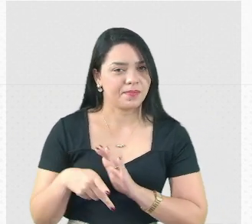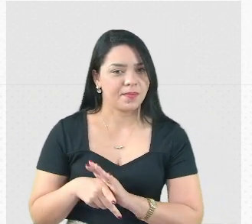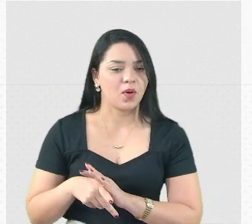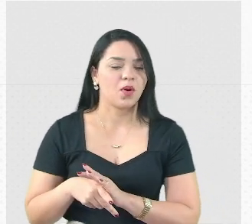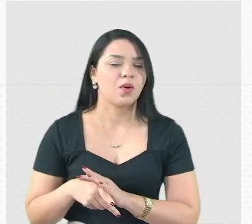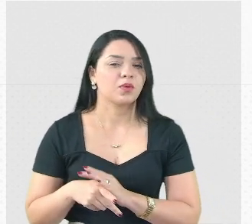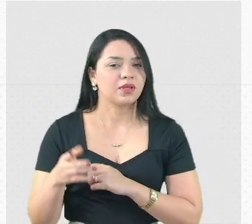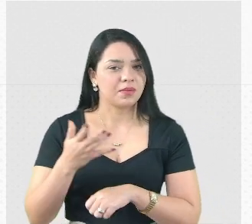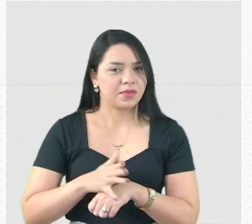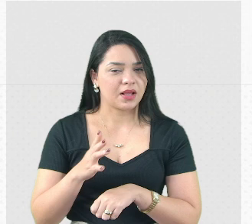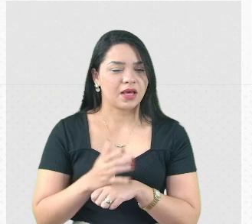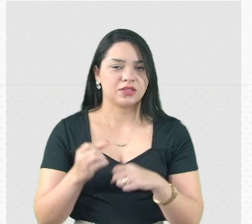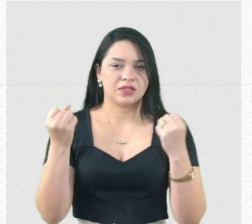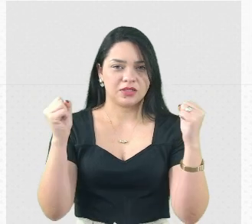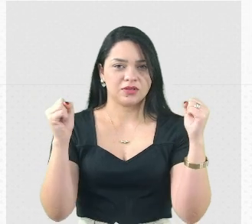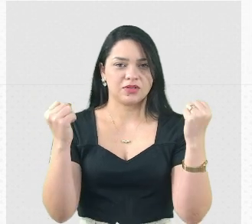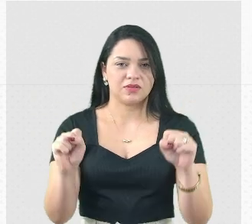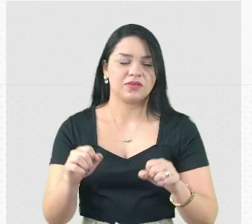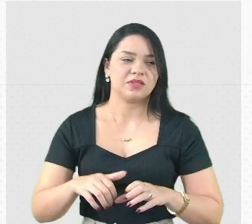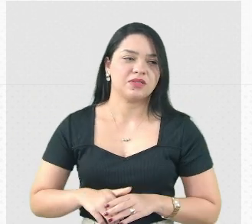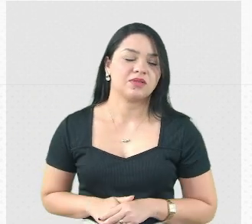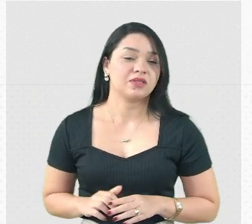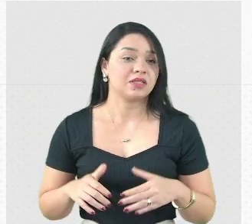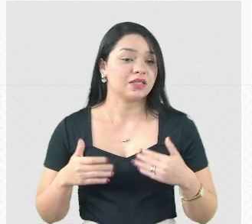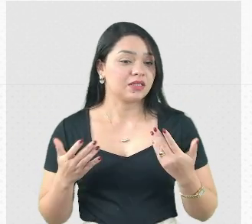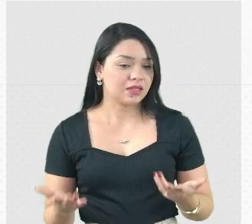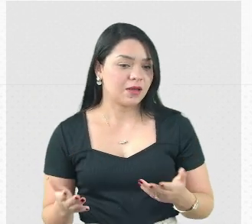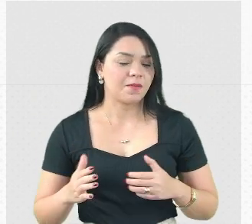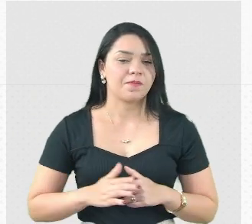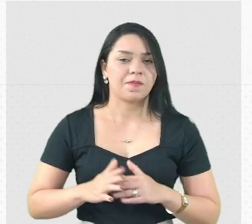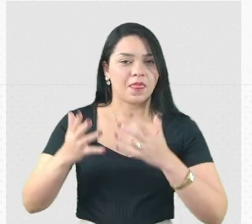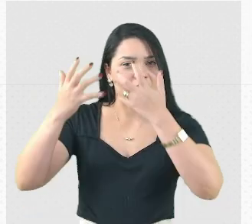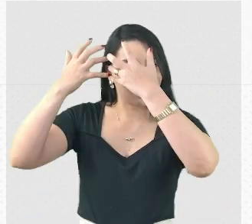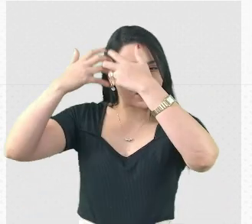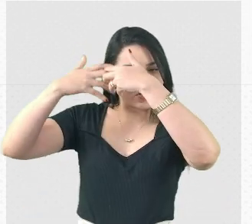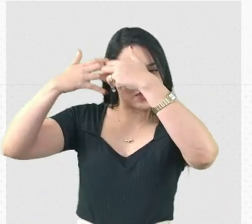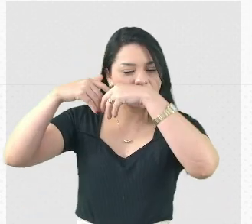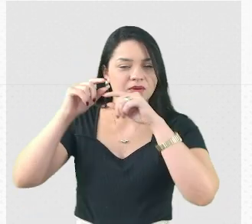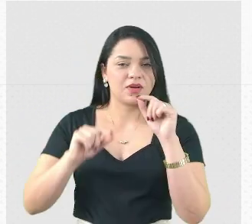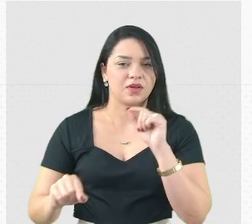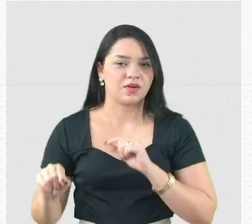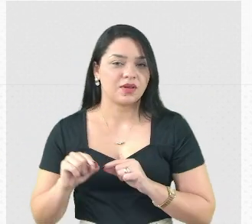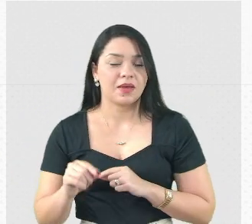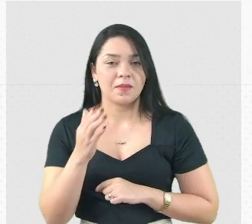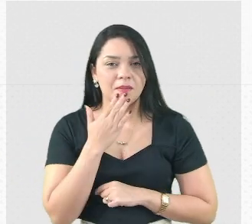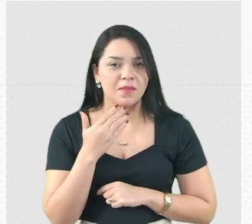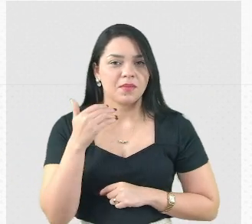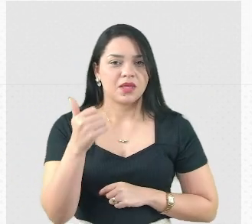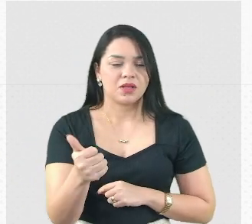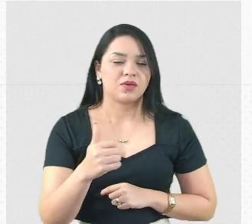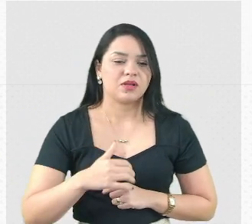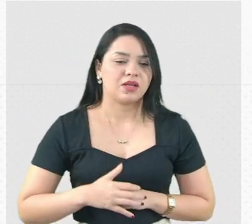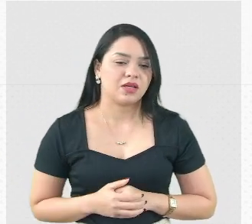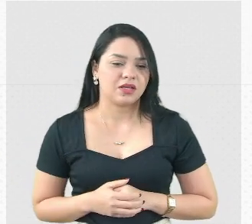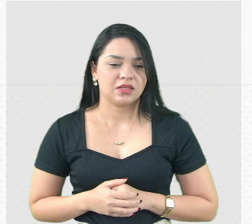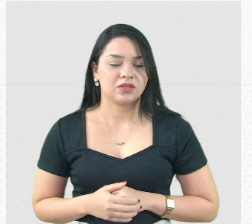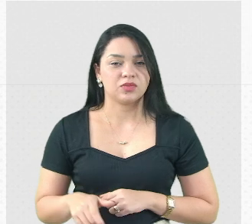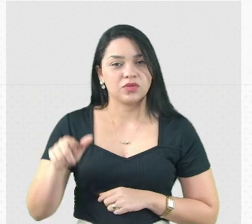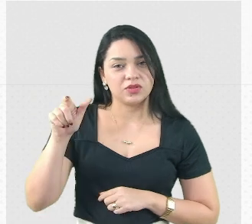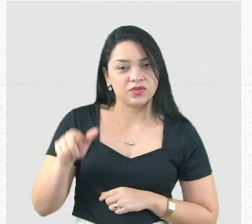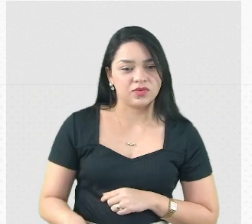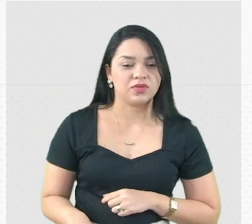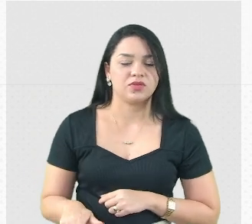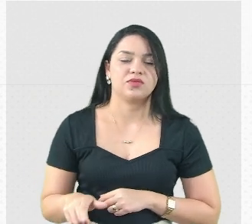da prática de exercícios físicos. Então, a cognição, ela é muito melhorada do indivíduo que